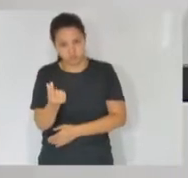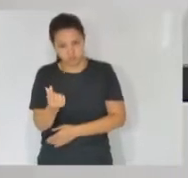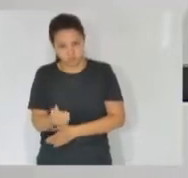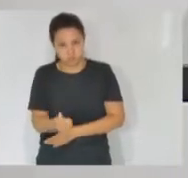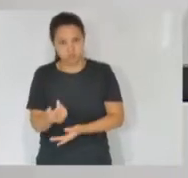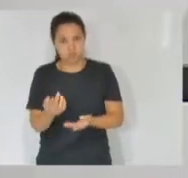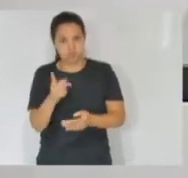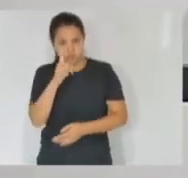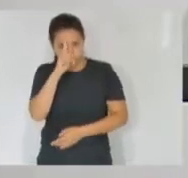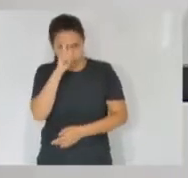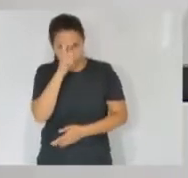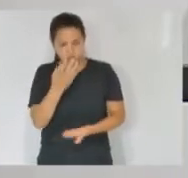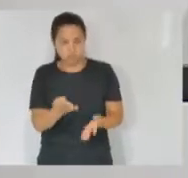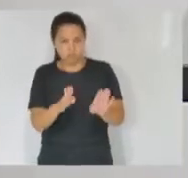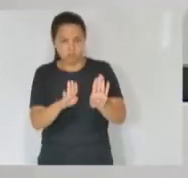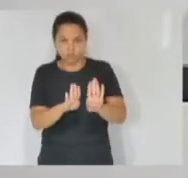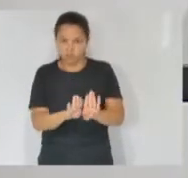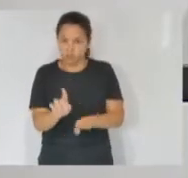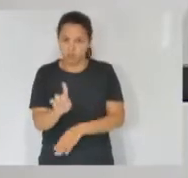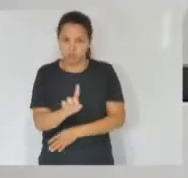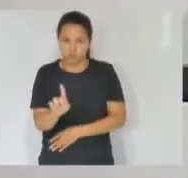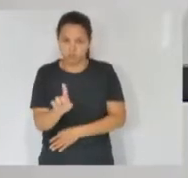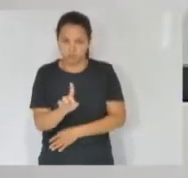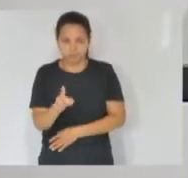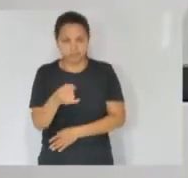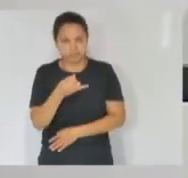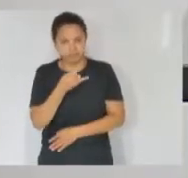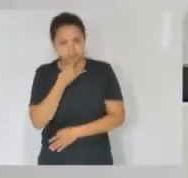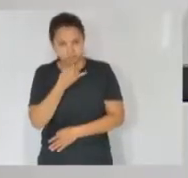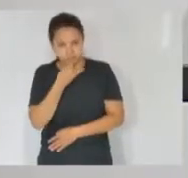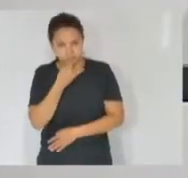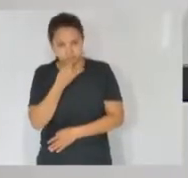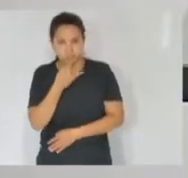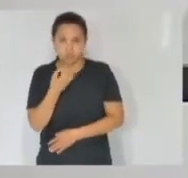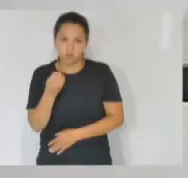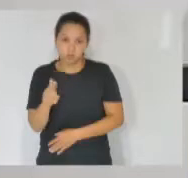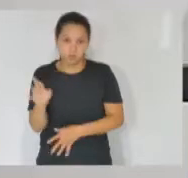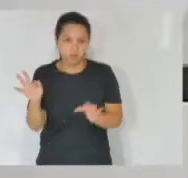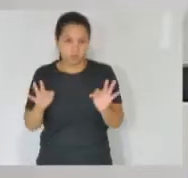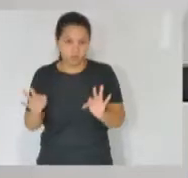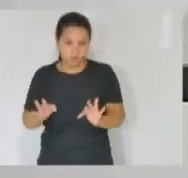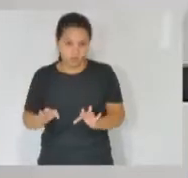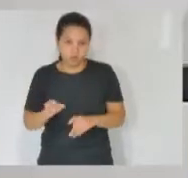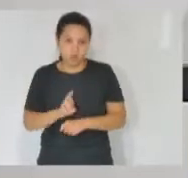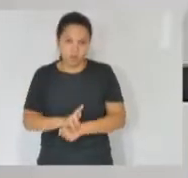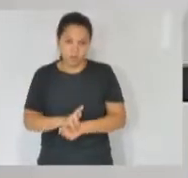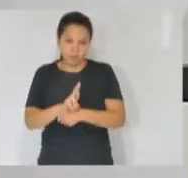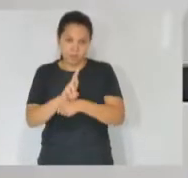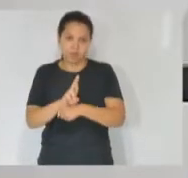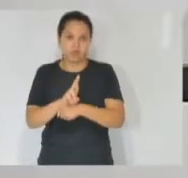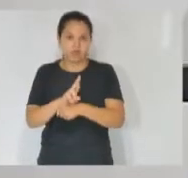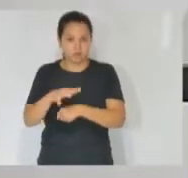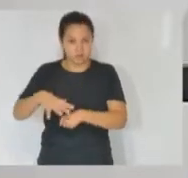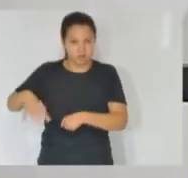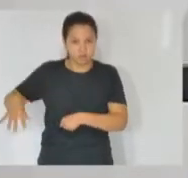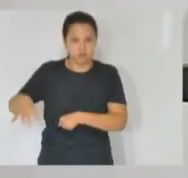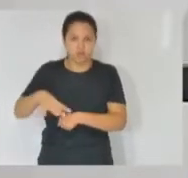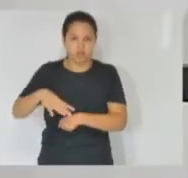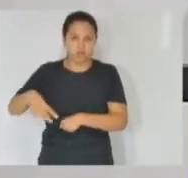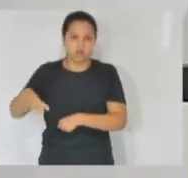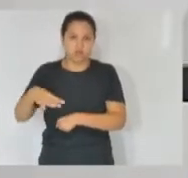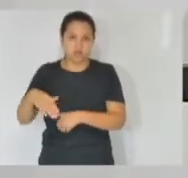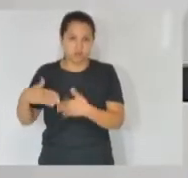fechar. Infelizmente, a gente, ou felizmente, é o representante da região. E aí a demanda cai em cima do